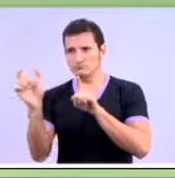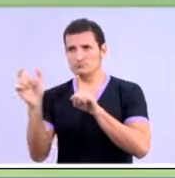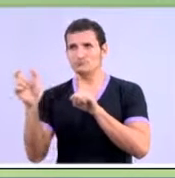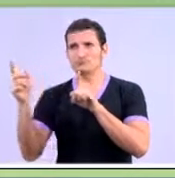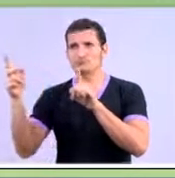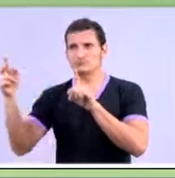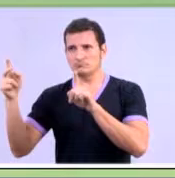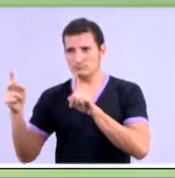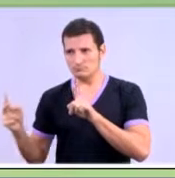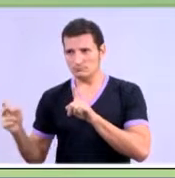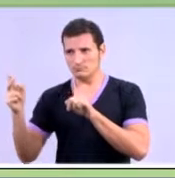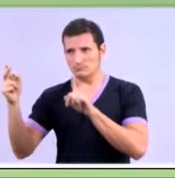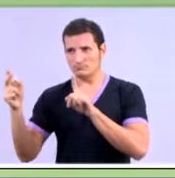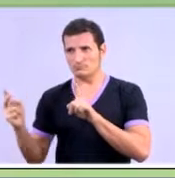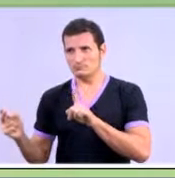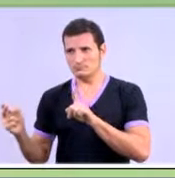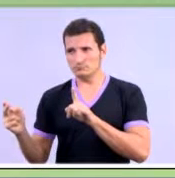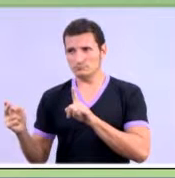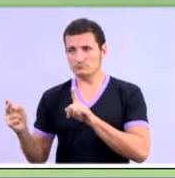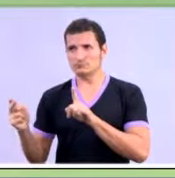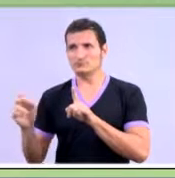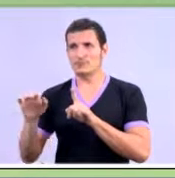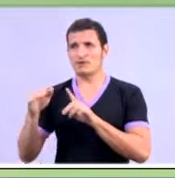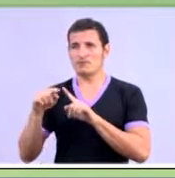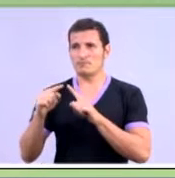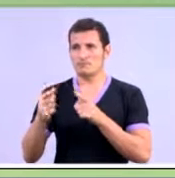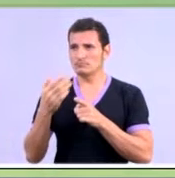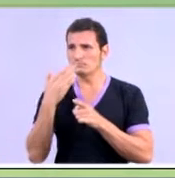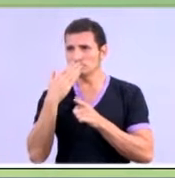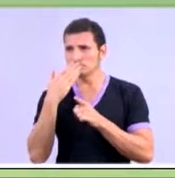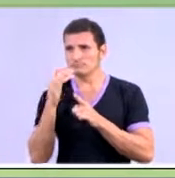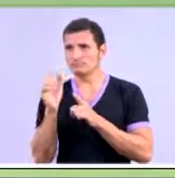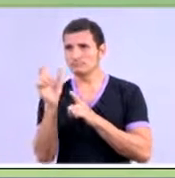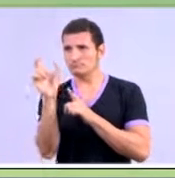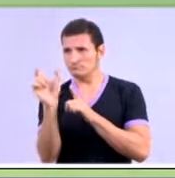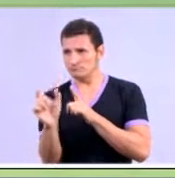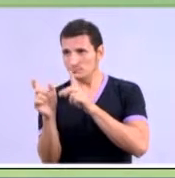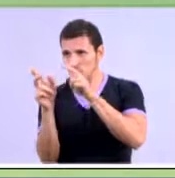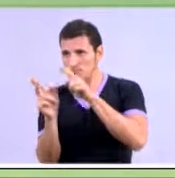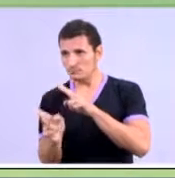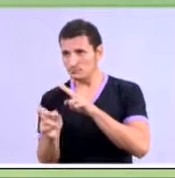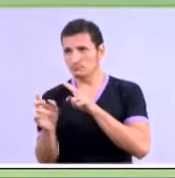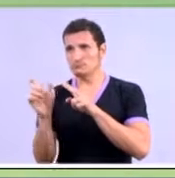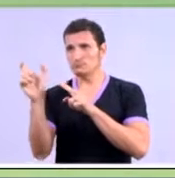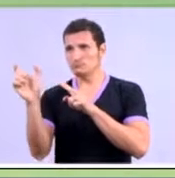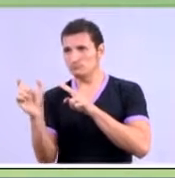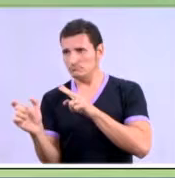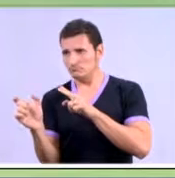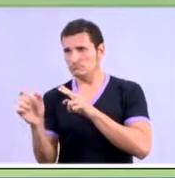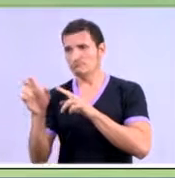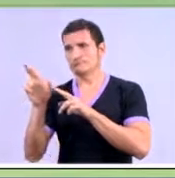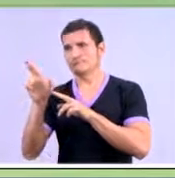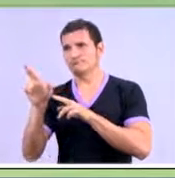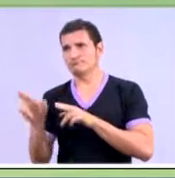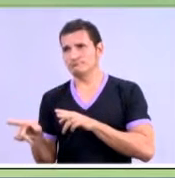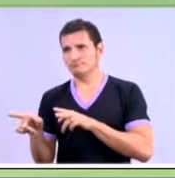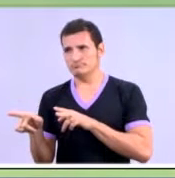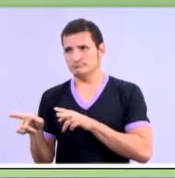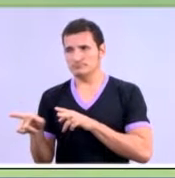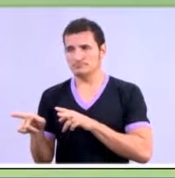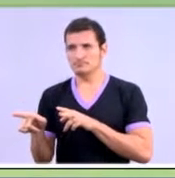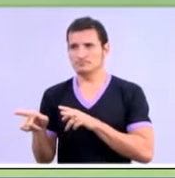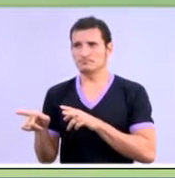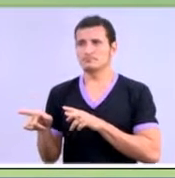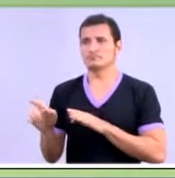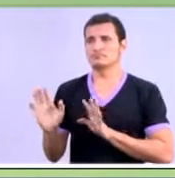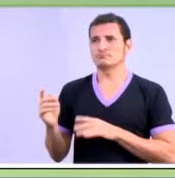de parâmetros, mas os tipos dos parâmetros, olha, esse aqui são iguais, mas esse aqui é diferente. Então,